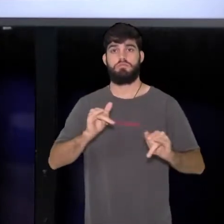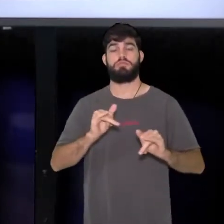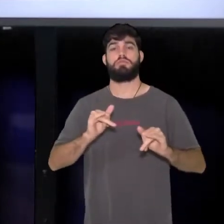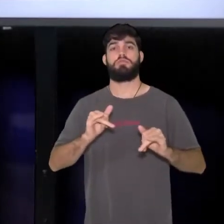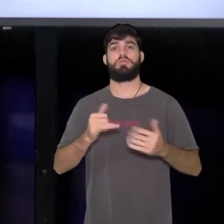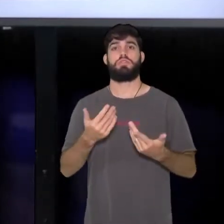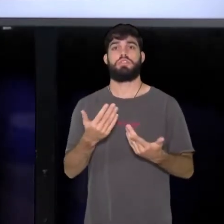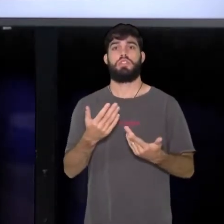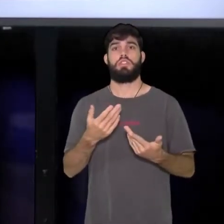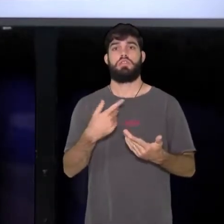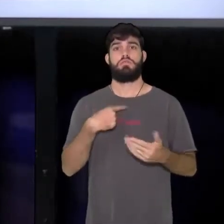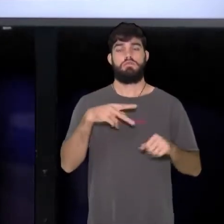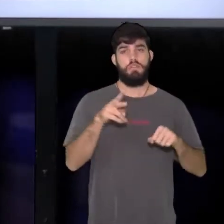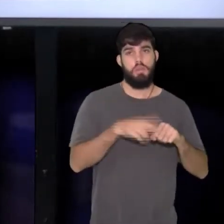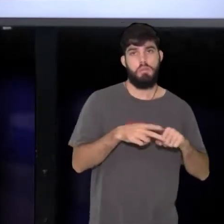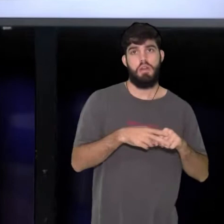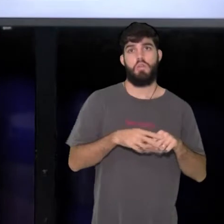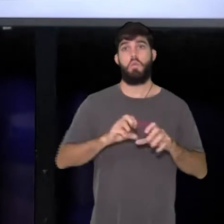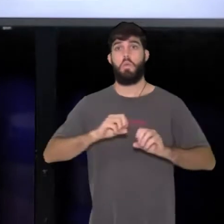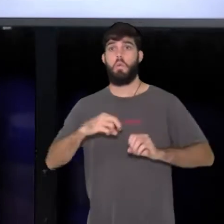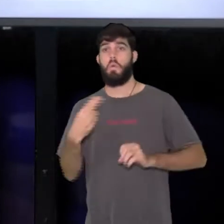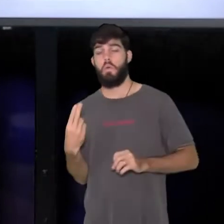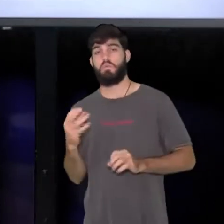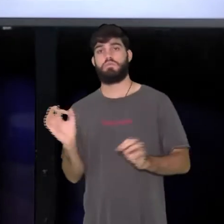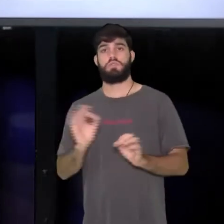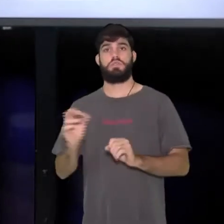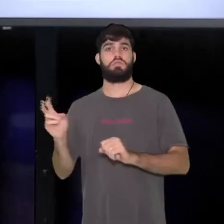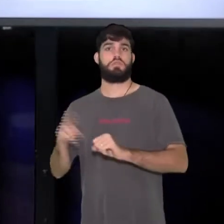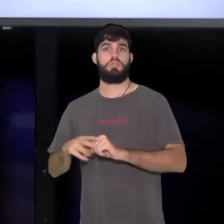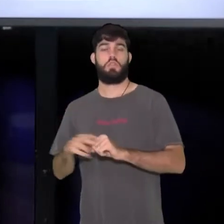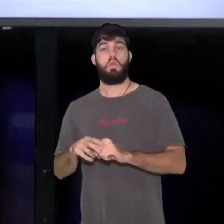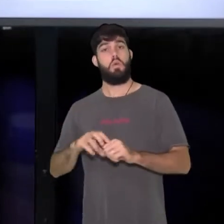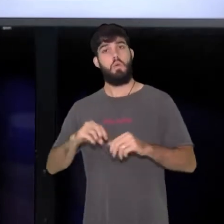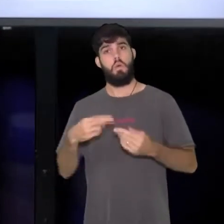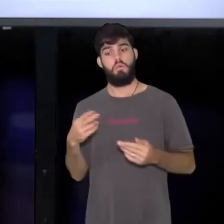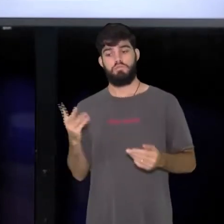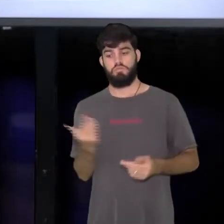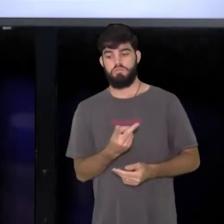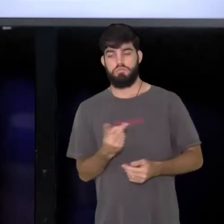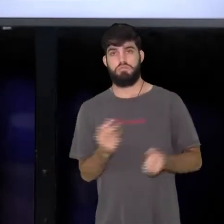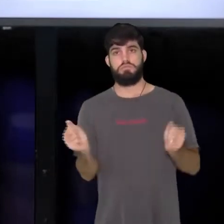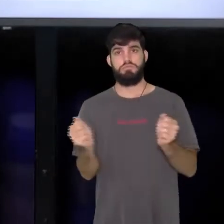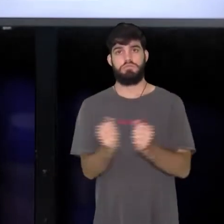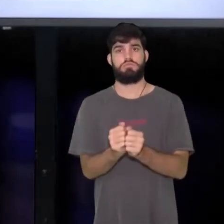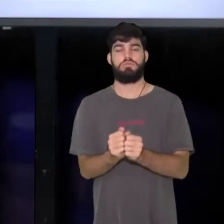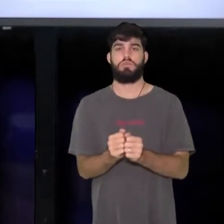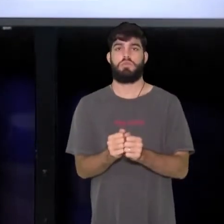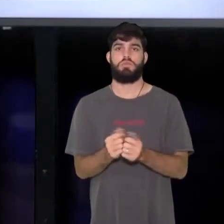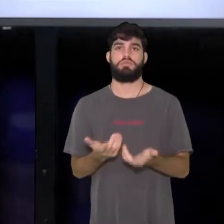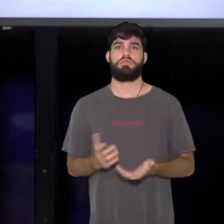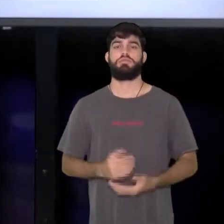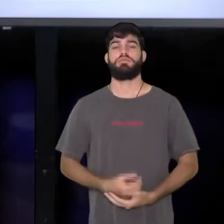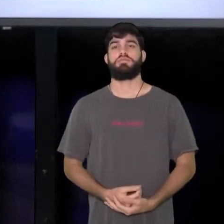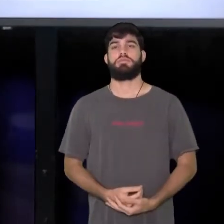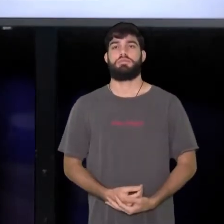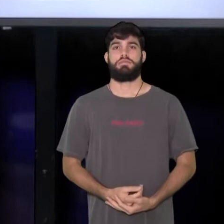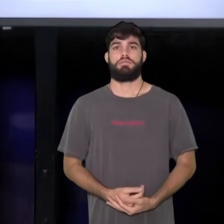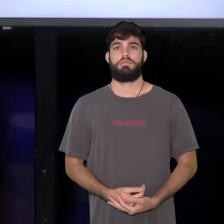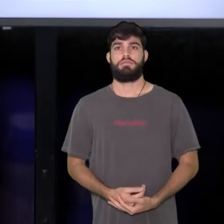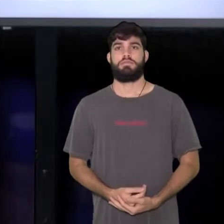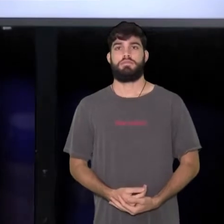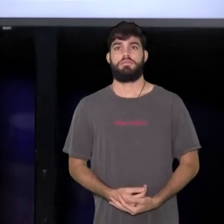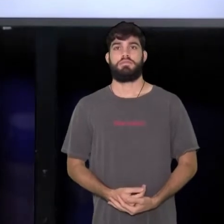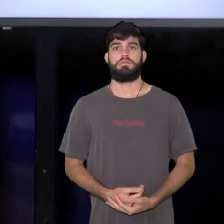forma verbal, de forma não verbal, ou de forma mista ou híbrida, como você preferir.